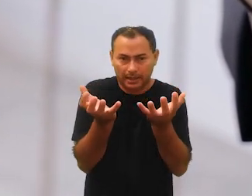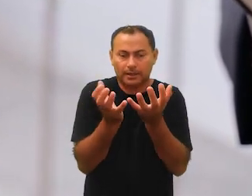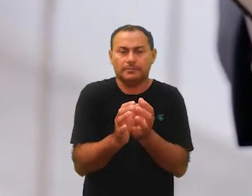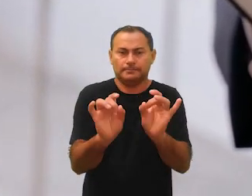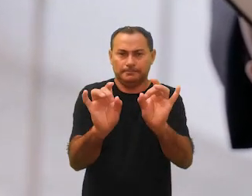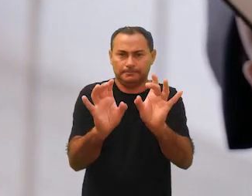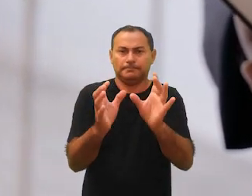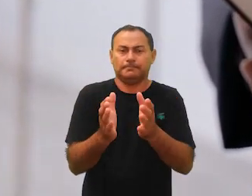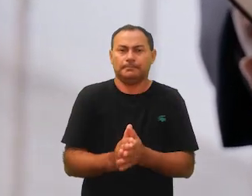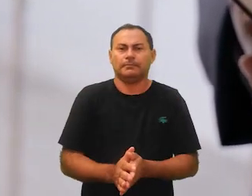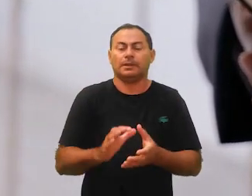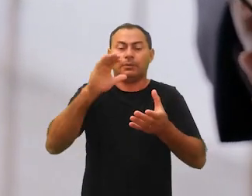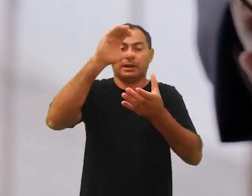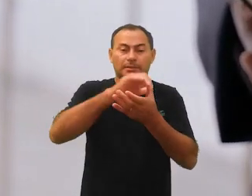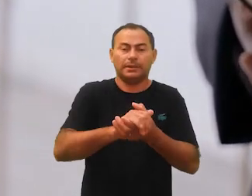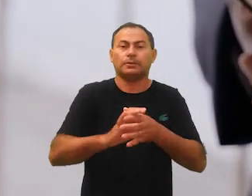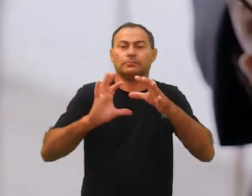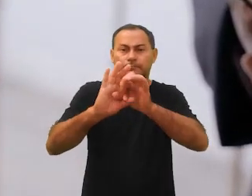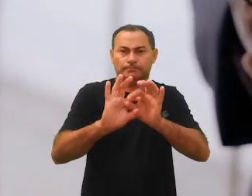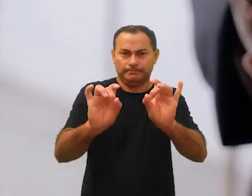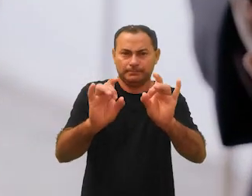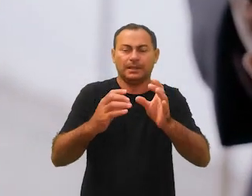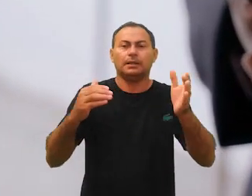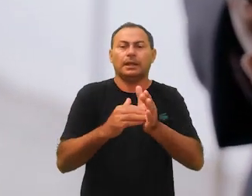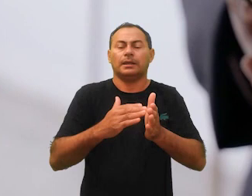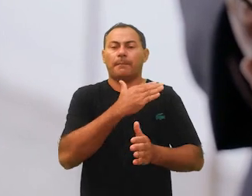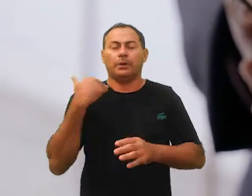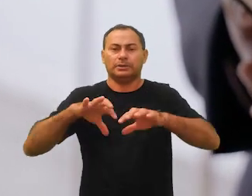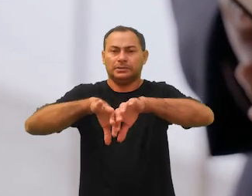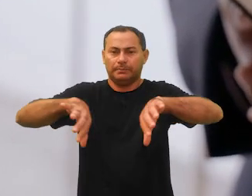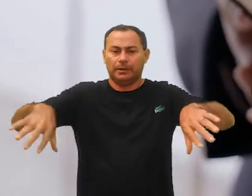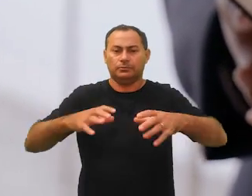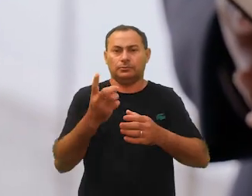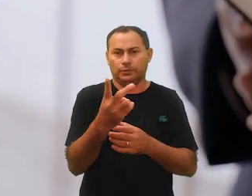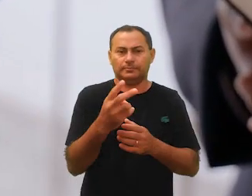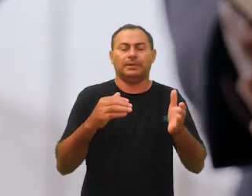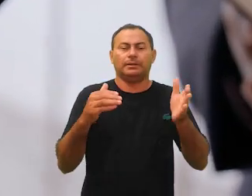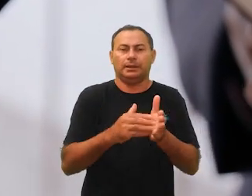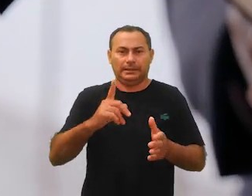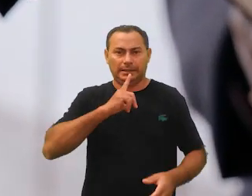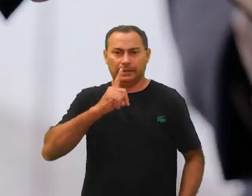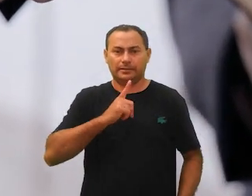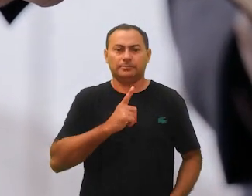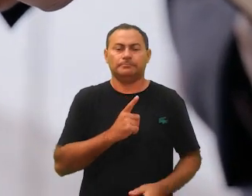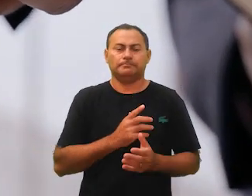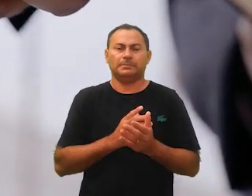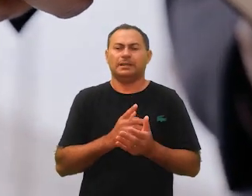requer exclusividade. O casamento é uma união exclusiva até que a morte separe o casal, até que